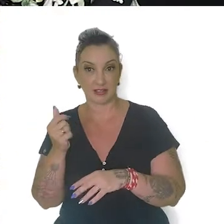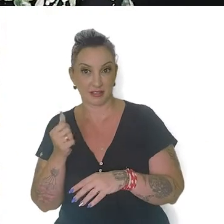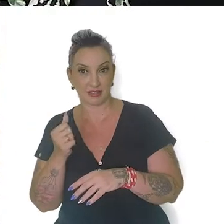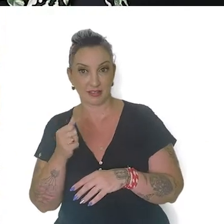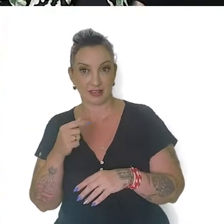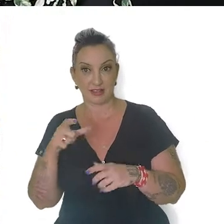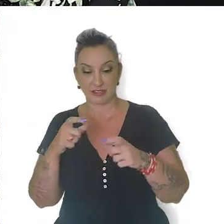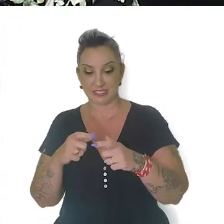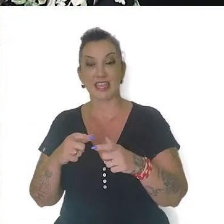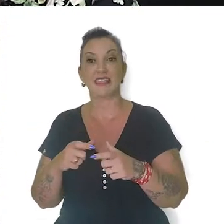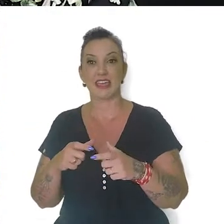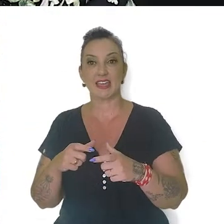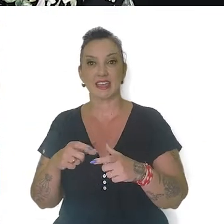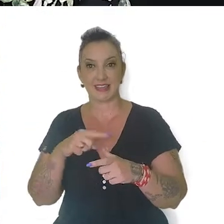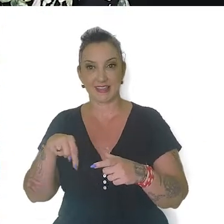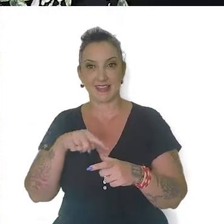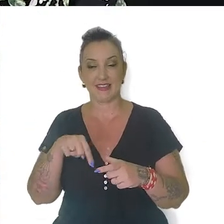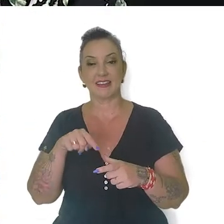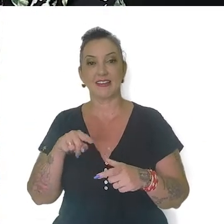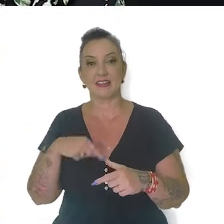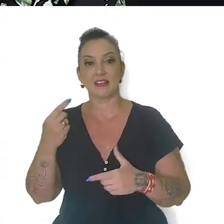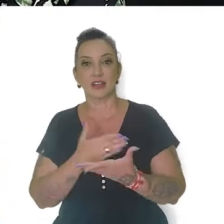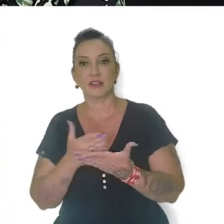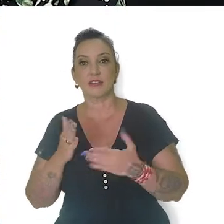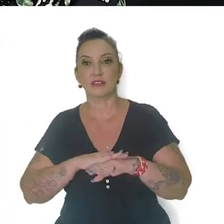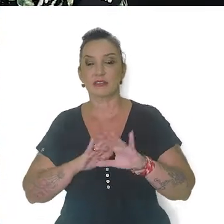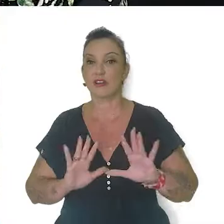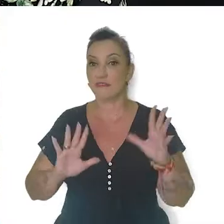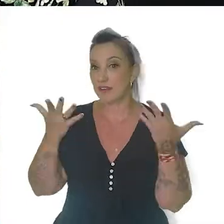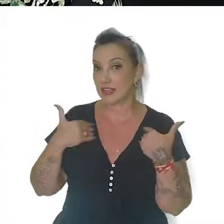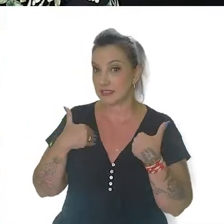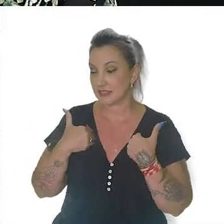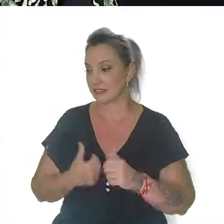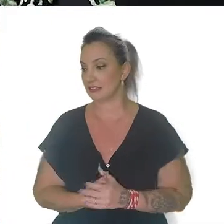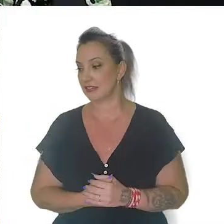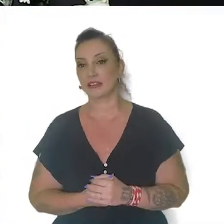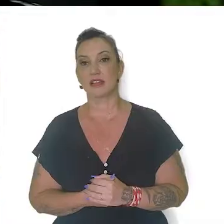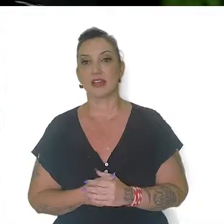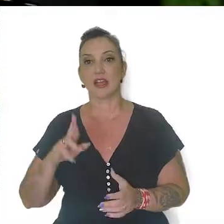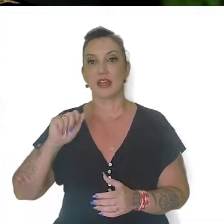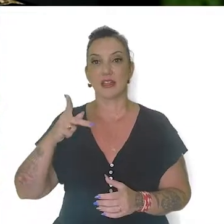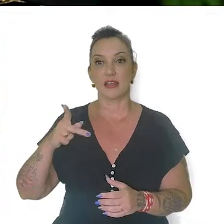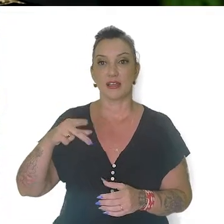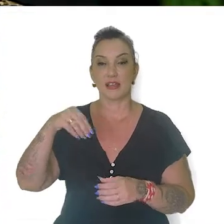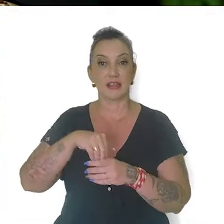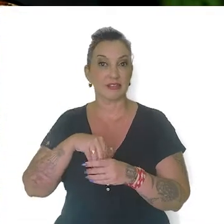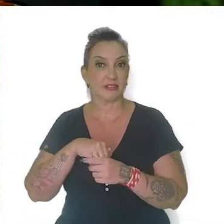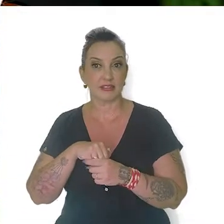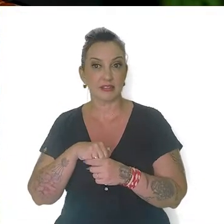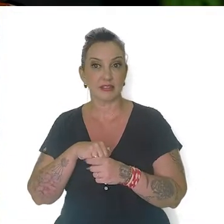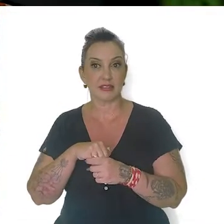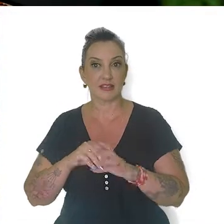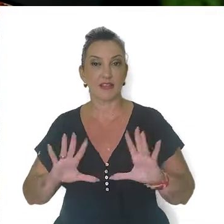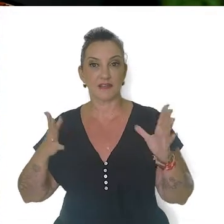depois acabou o dinheiro de comprar alguns, aí eu fui pro CD. Então assim, e aí eu comecei a fazer minhas festas de rap, pra tocar rap. Eu tocava